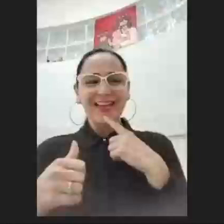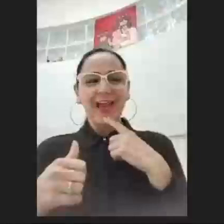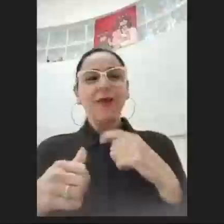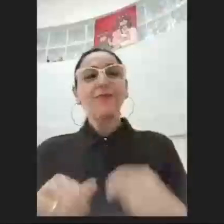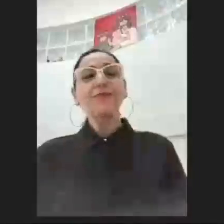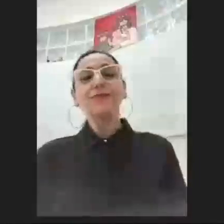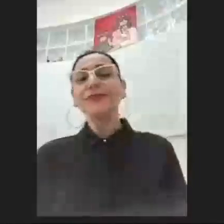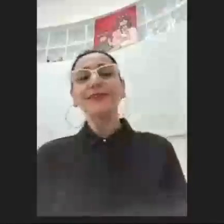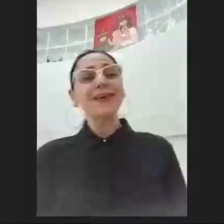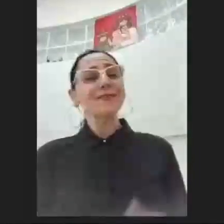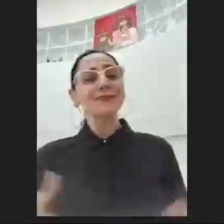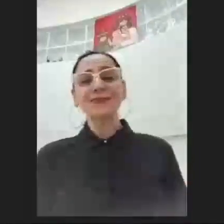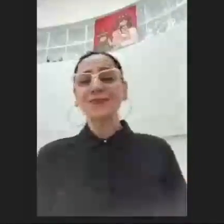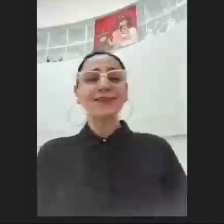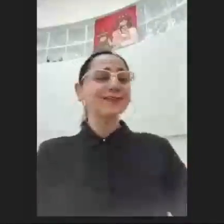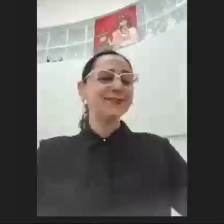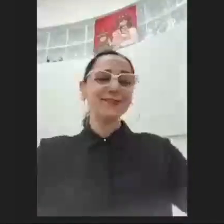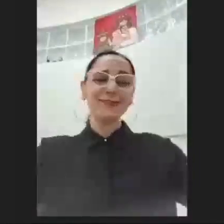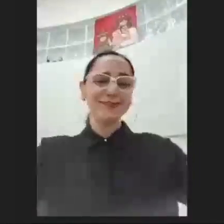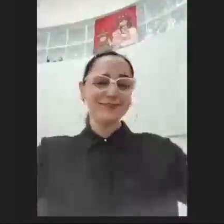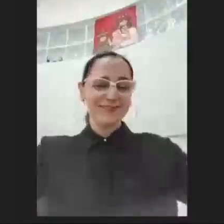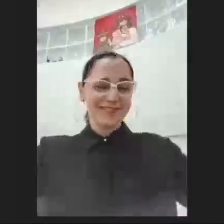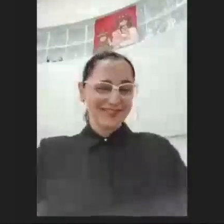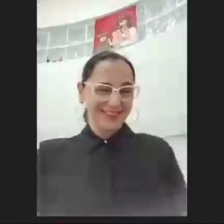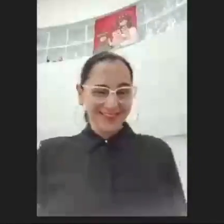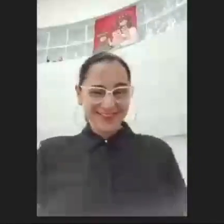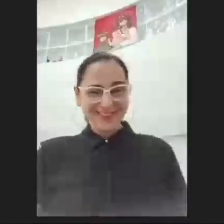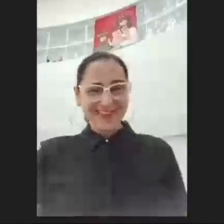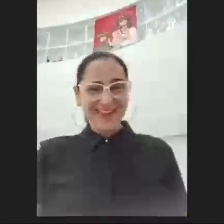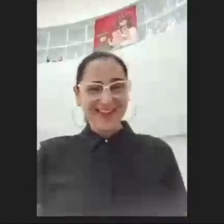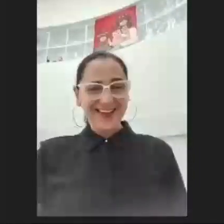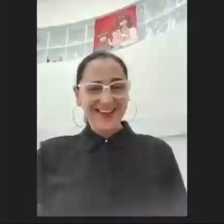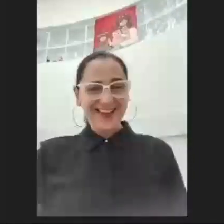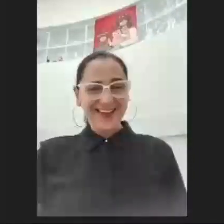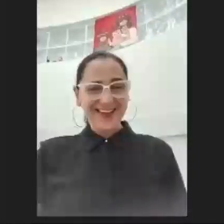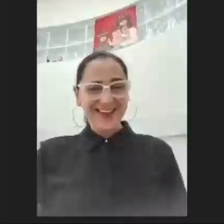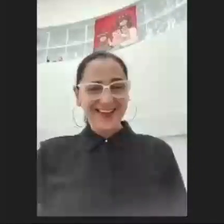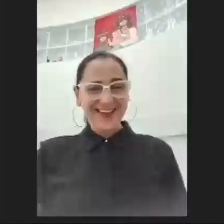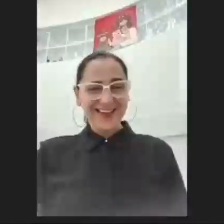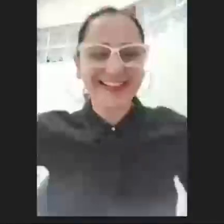5 minutos, Soninha. Meu Deus, olha só!